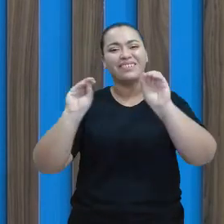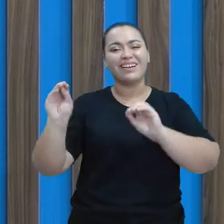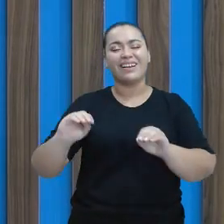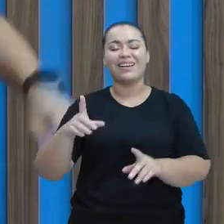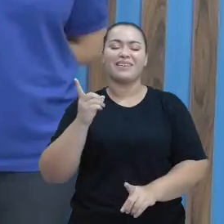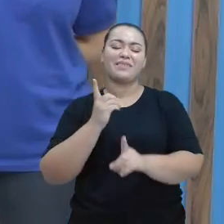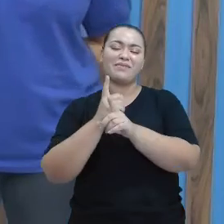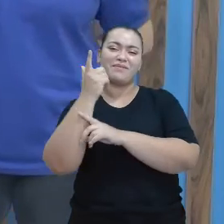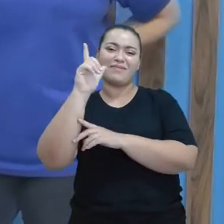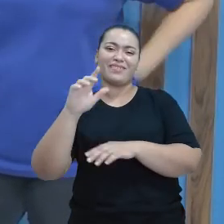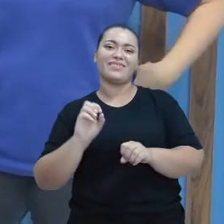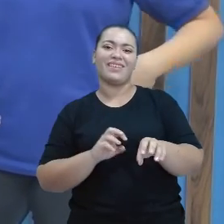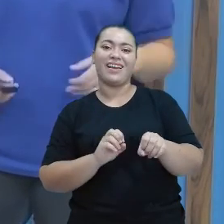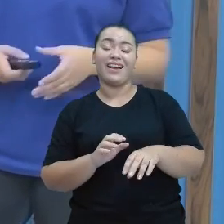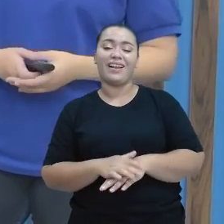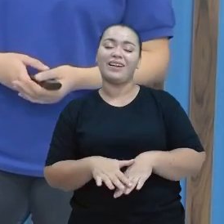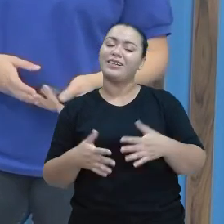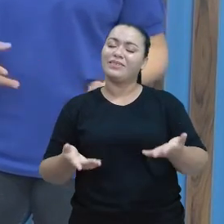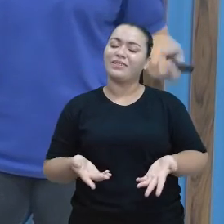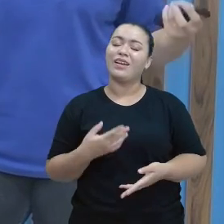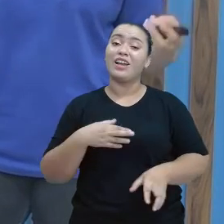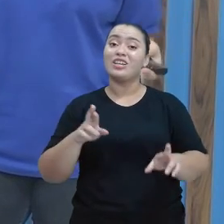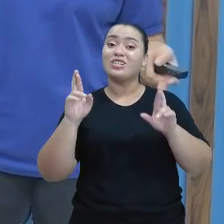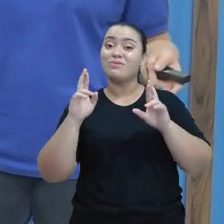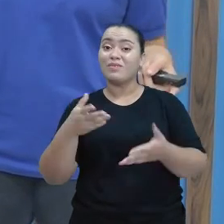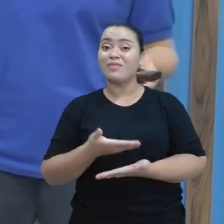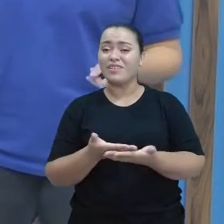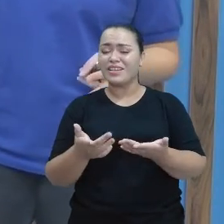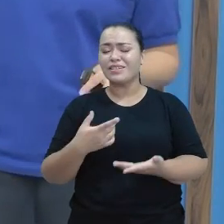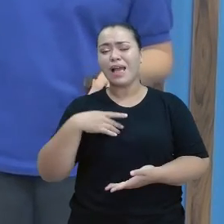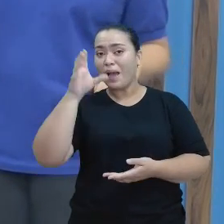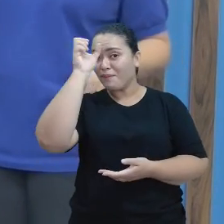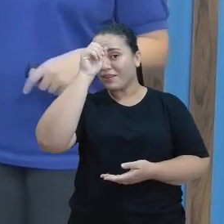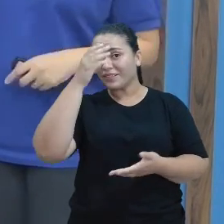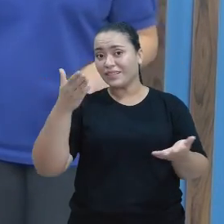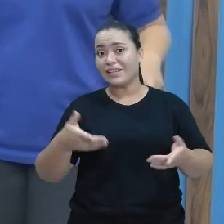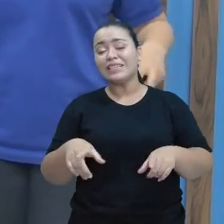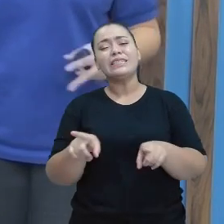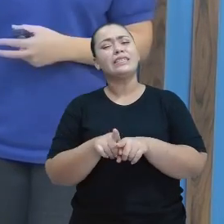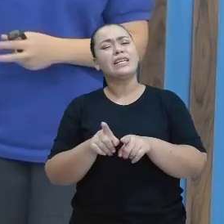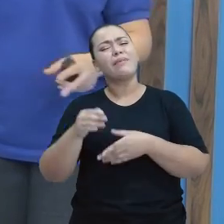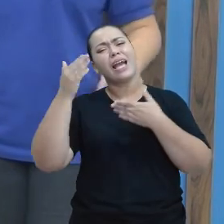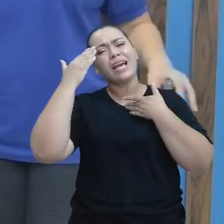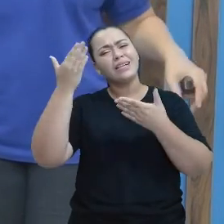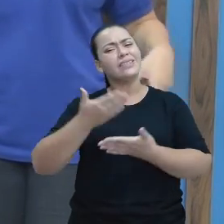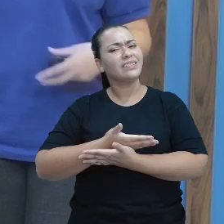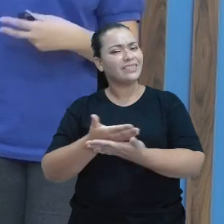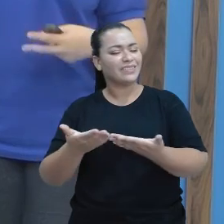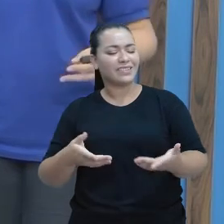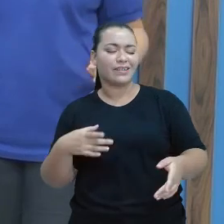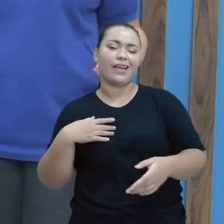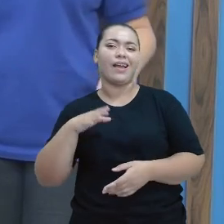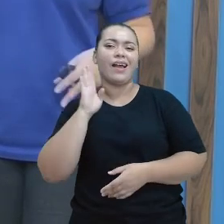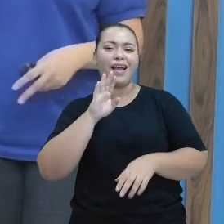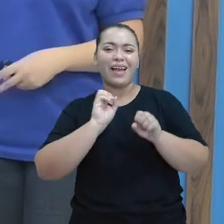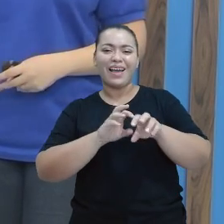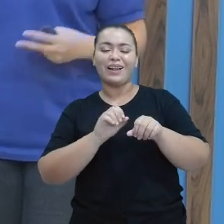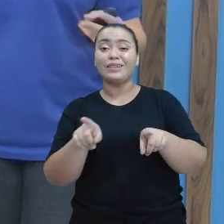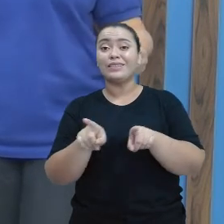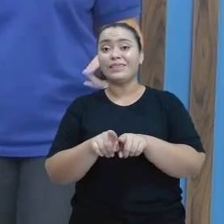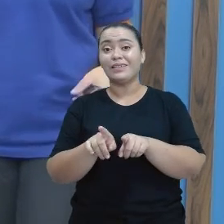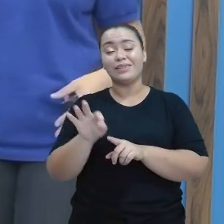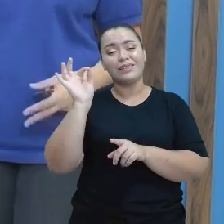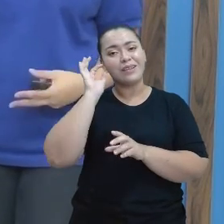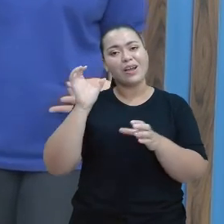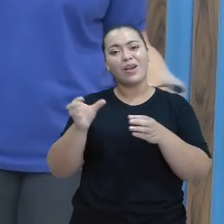próxima aula. Bom, gente, a gente espera que vocês tenham aprendido por aqui, né? Agradecendo todo mundo que fez essa aula massa acontecer. A Gisela, a